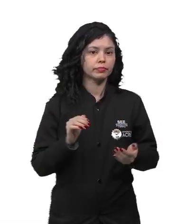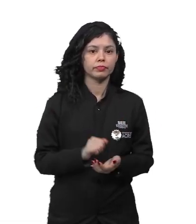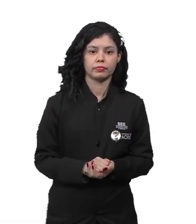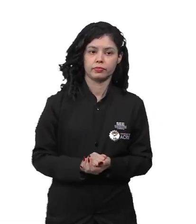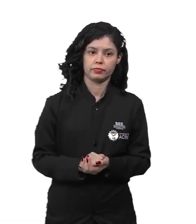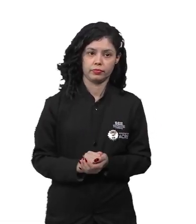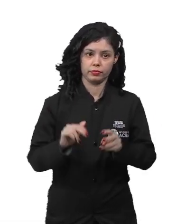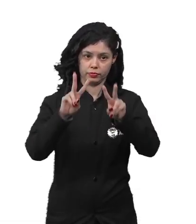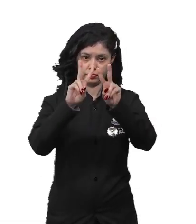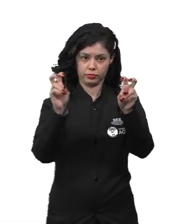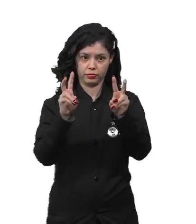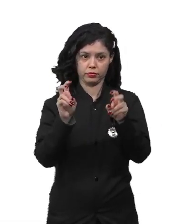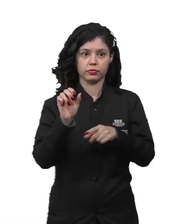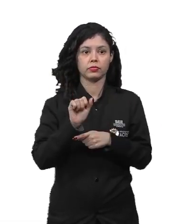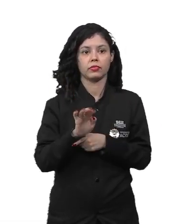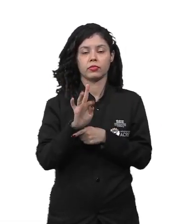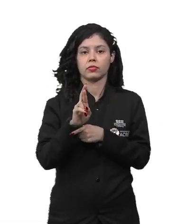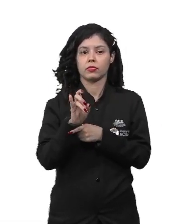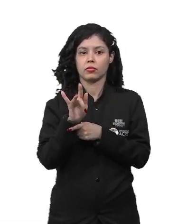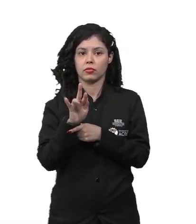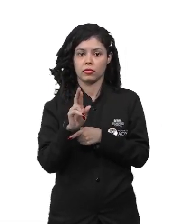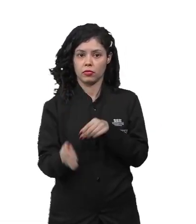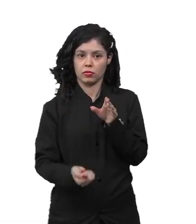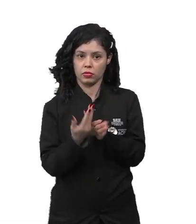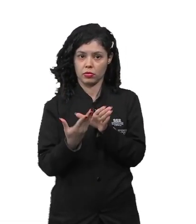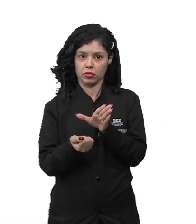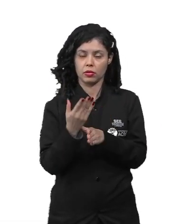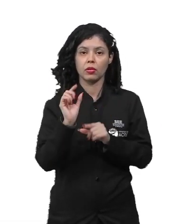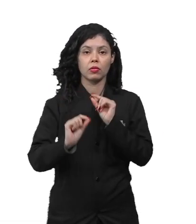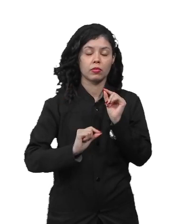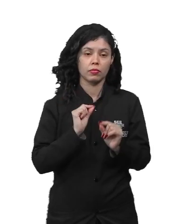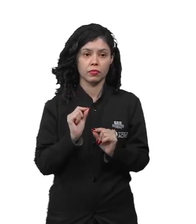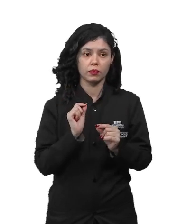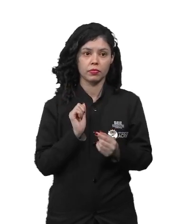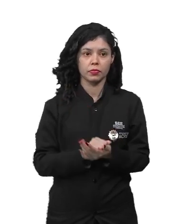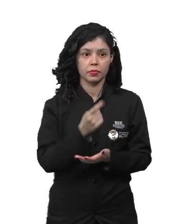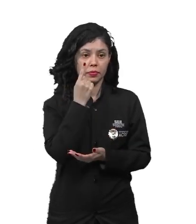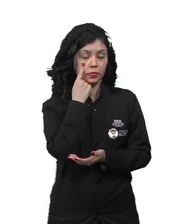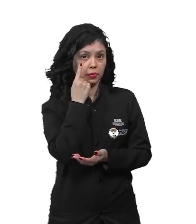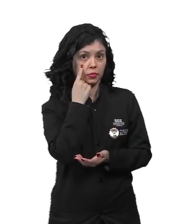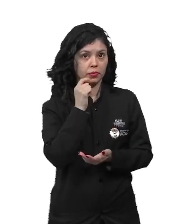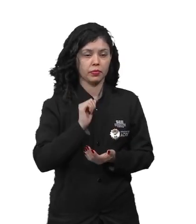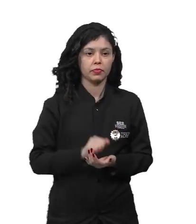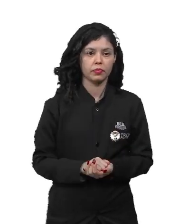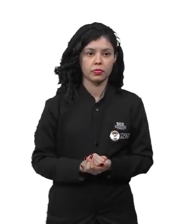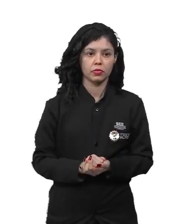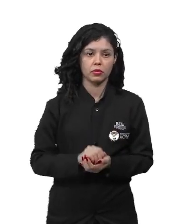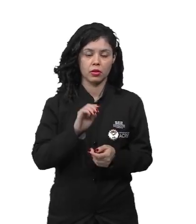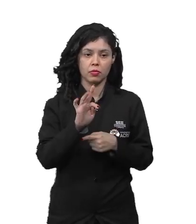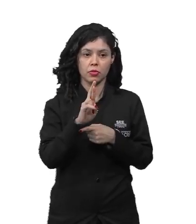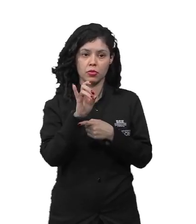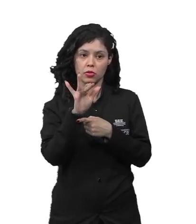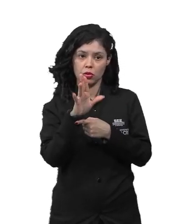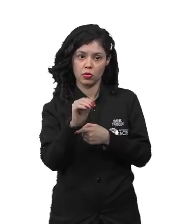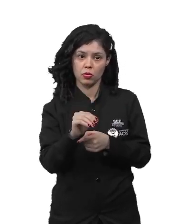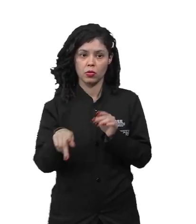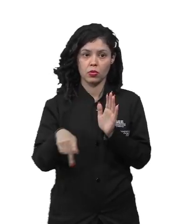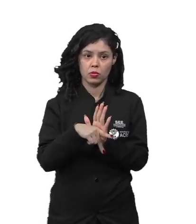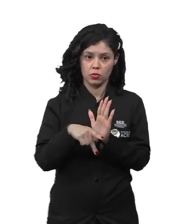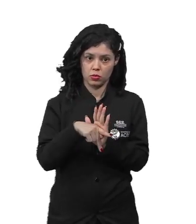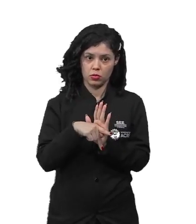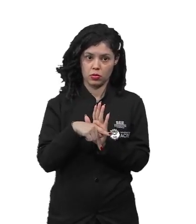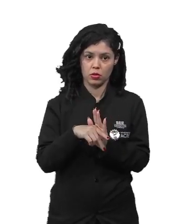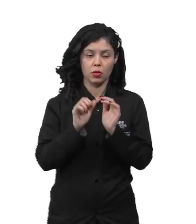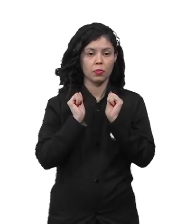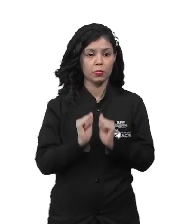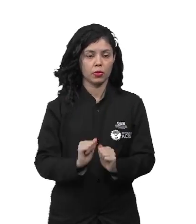Então, os tipos de biodigestores para o esgotamento sanitário. Olha só, os biodigestores para o